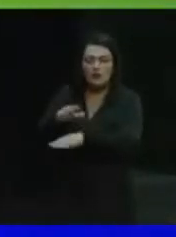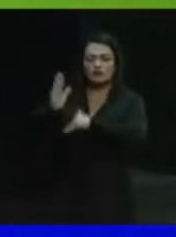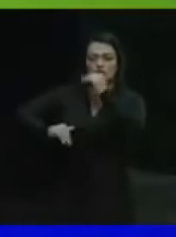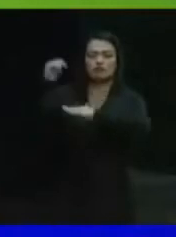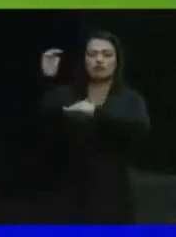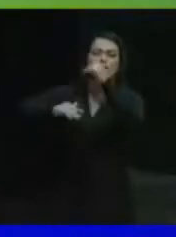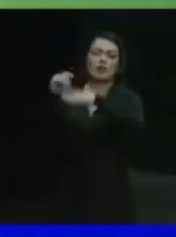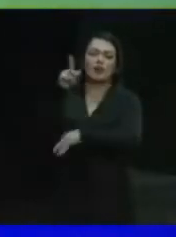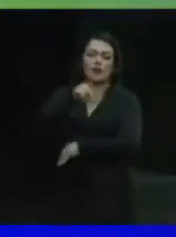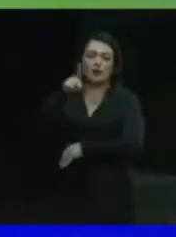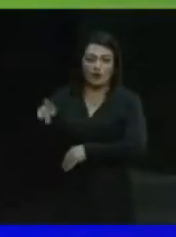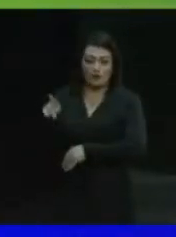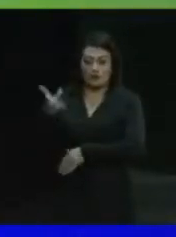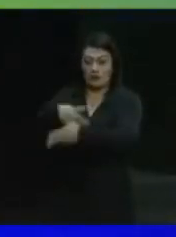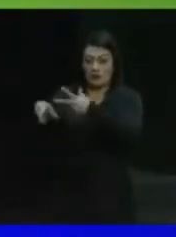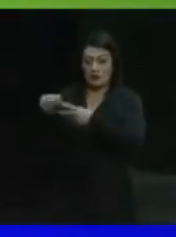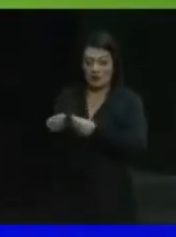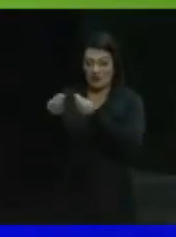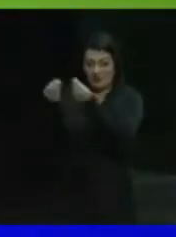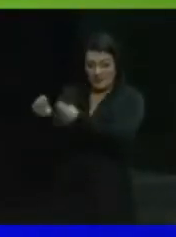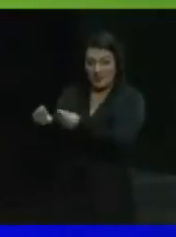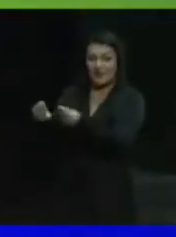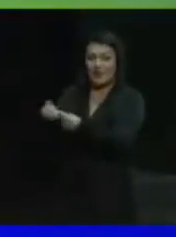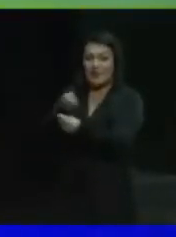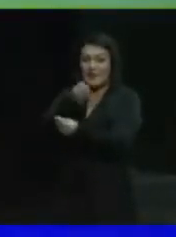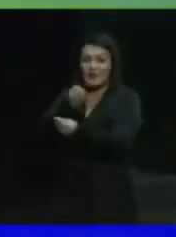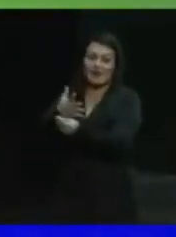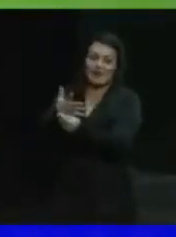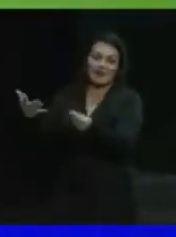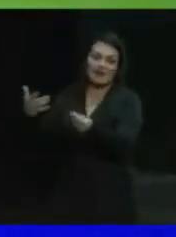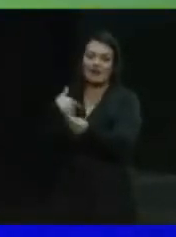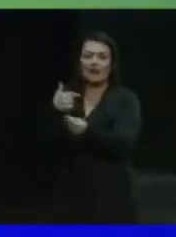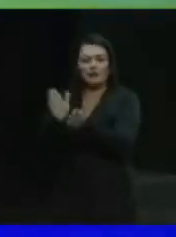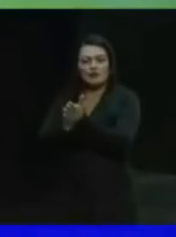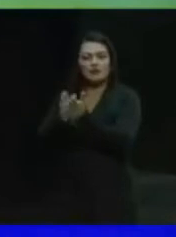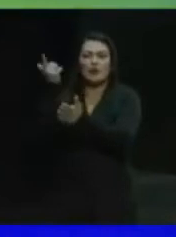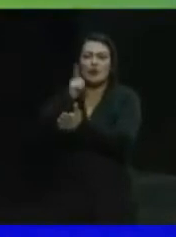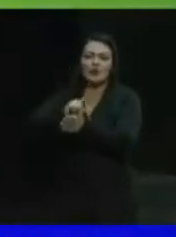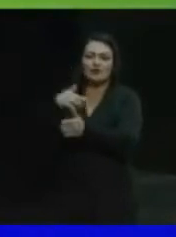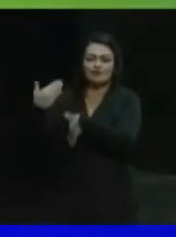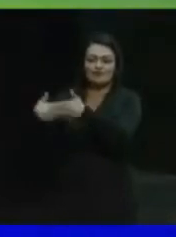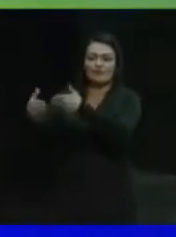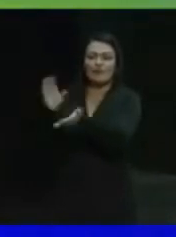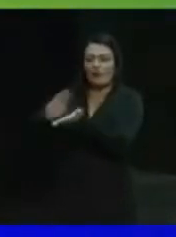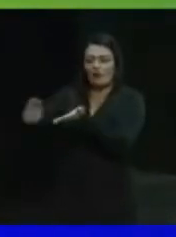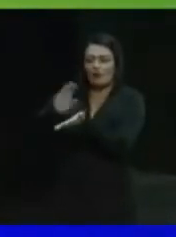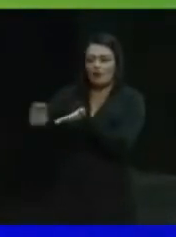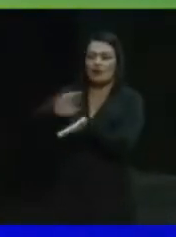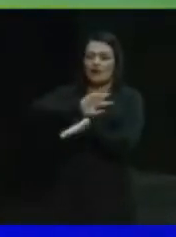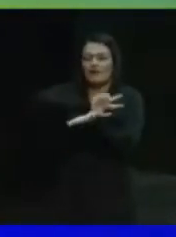desempenho, premiar os bons por mérito, sem procurar vilões. Queremos diversificar o